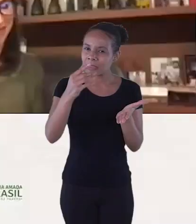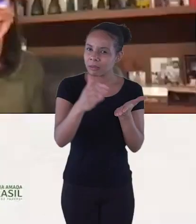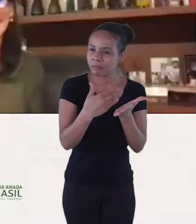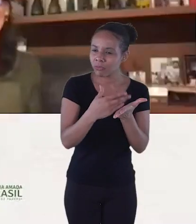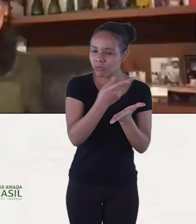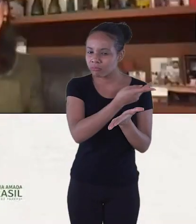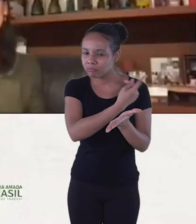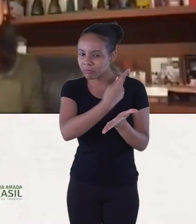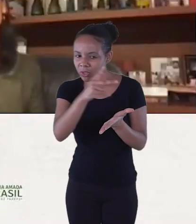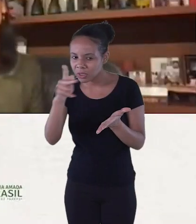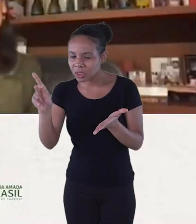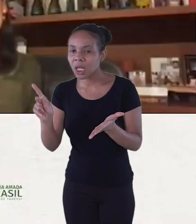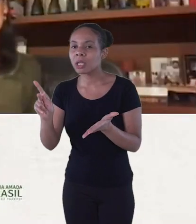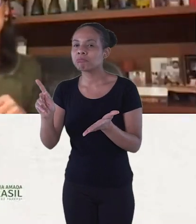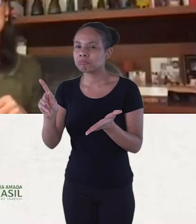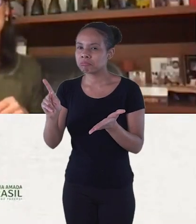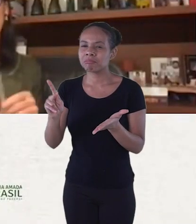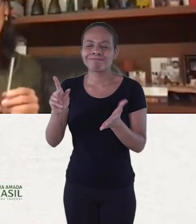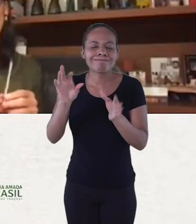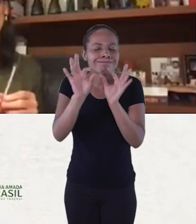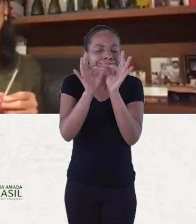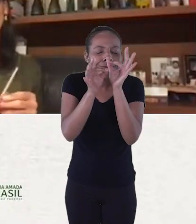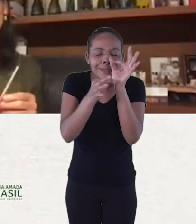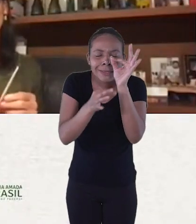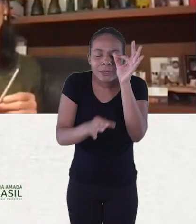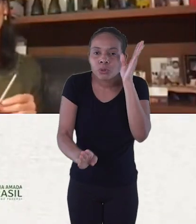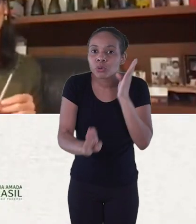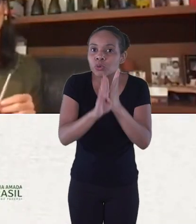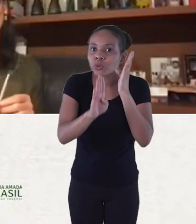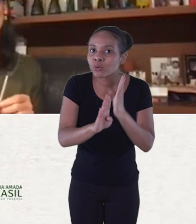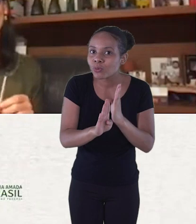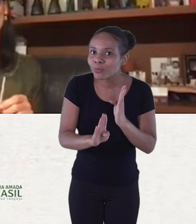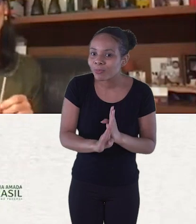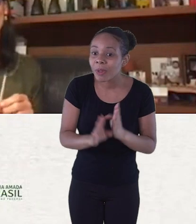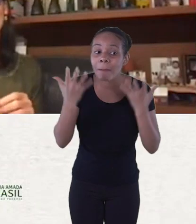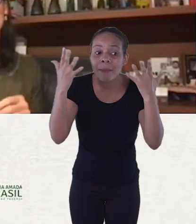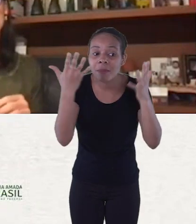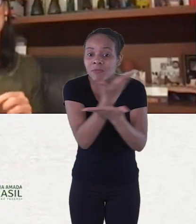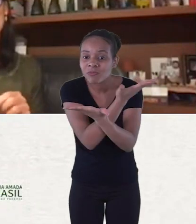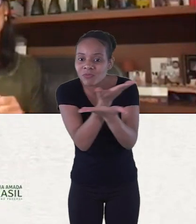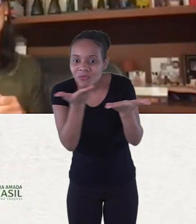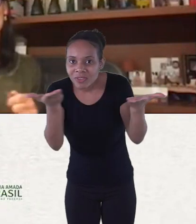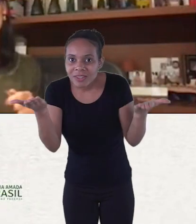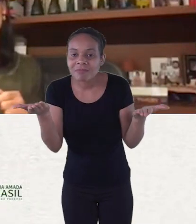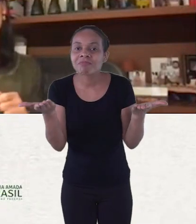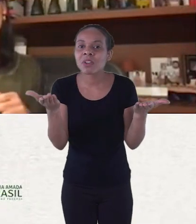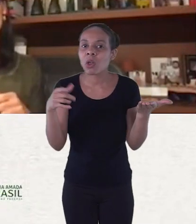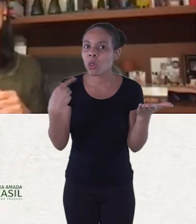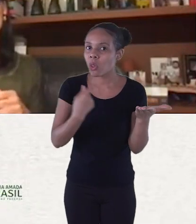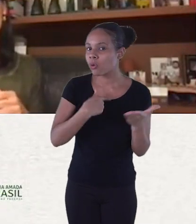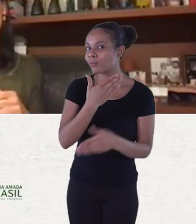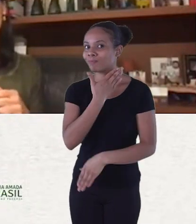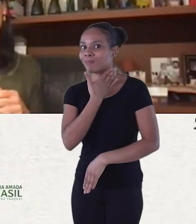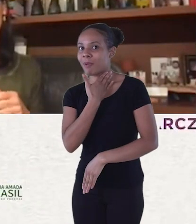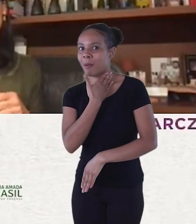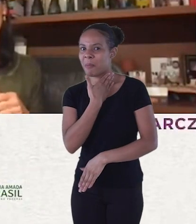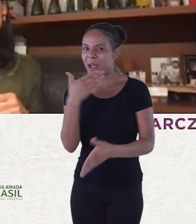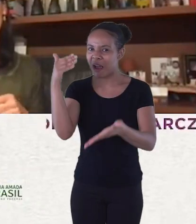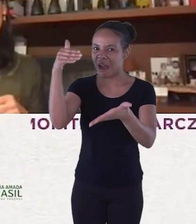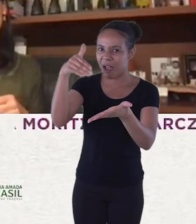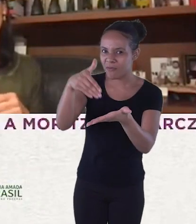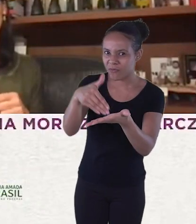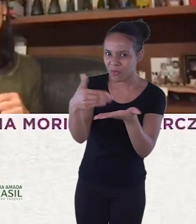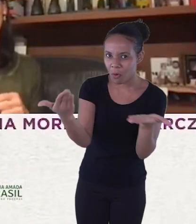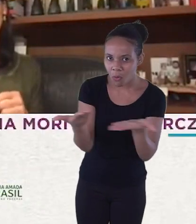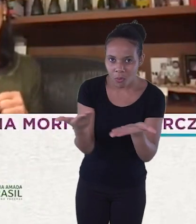E sinto que nossa conversa não vai parar por aqui, porque pelo menos mais um volume igual